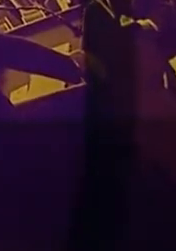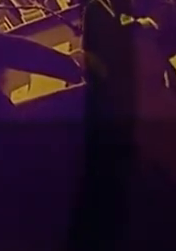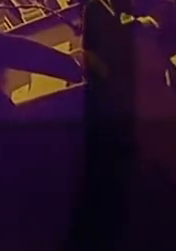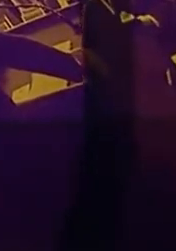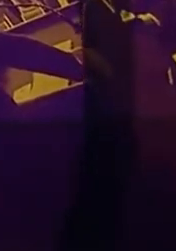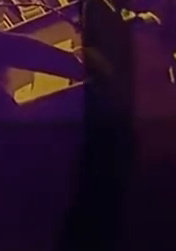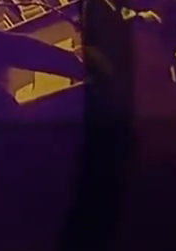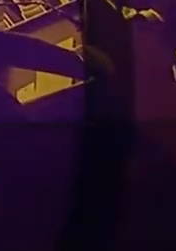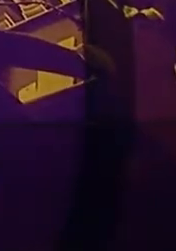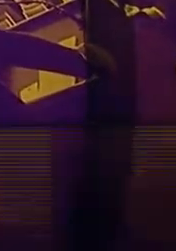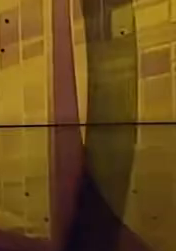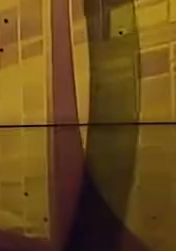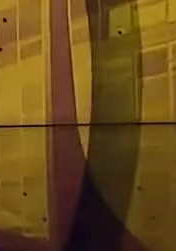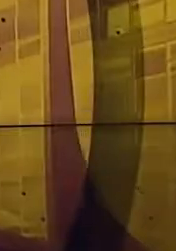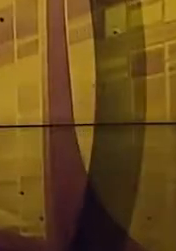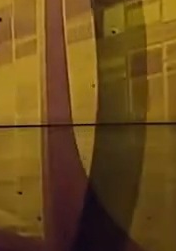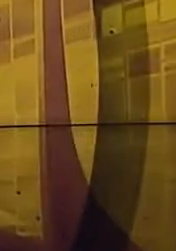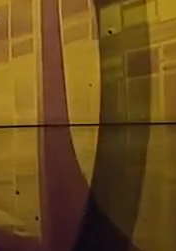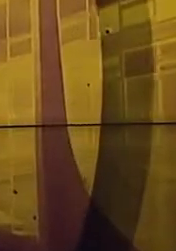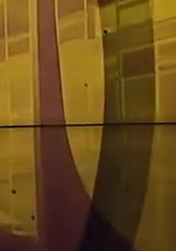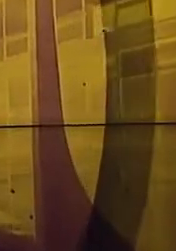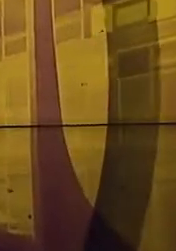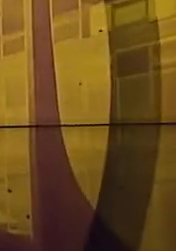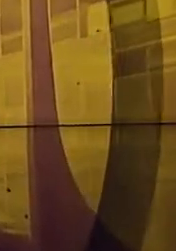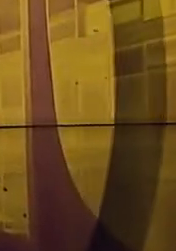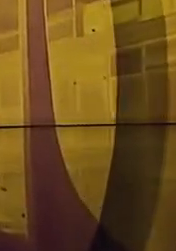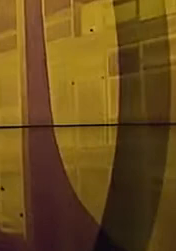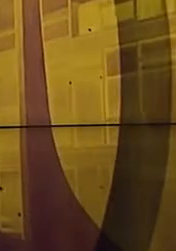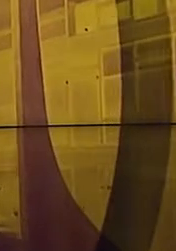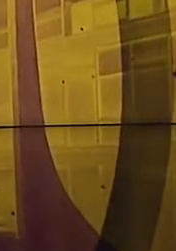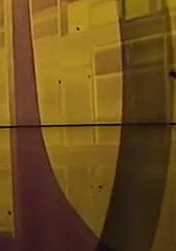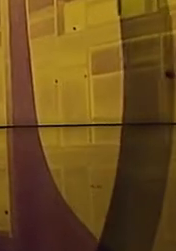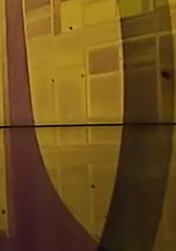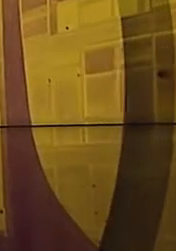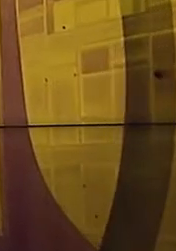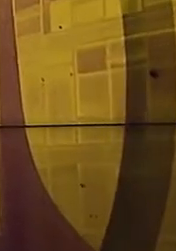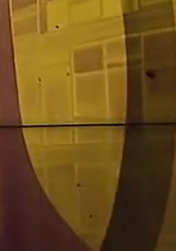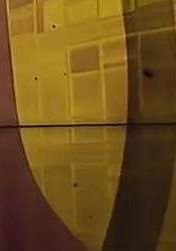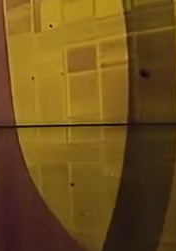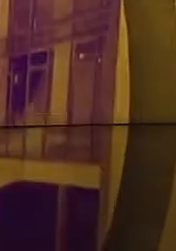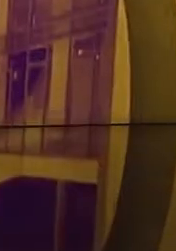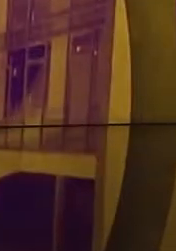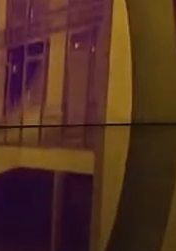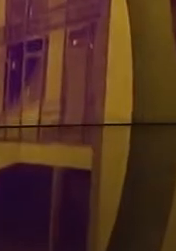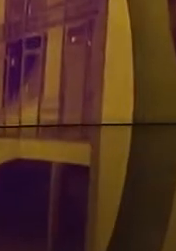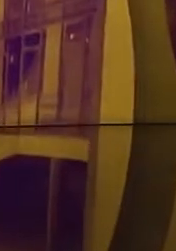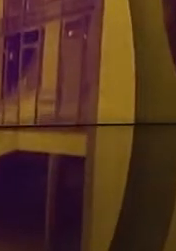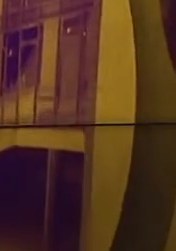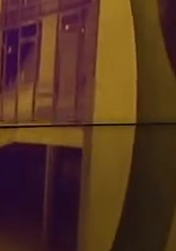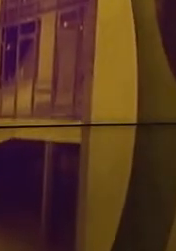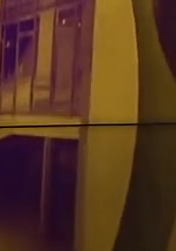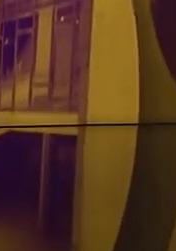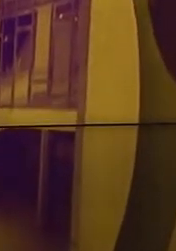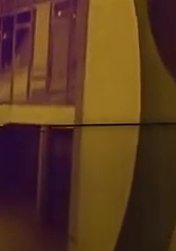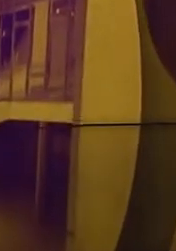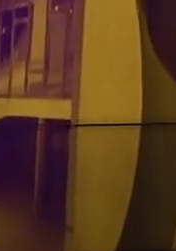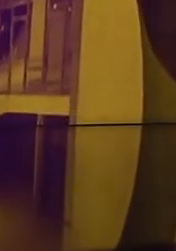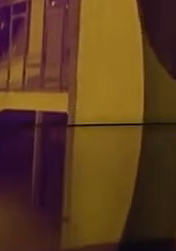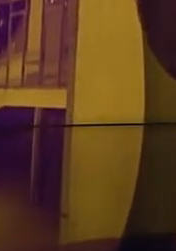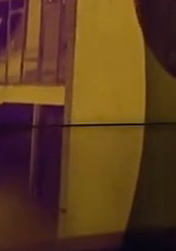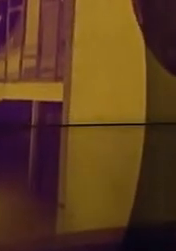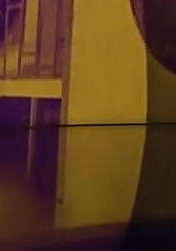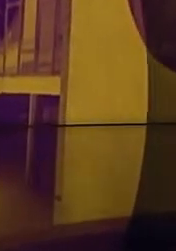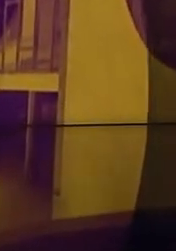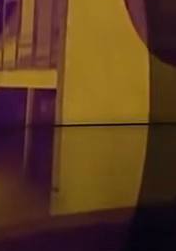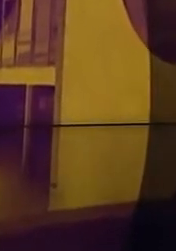do hospital público como um símbolo das realizações do seu governo. E ele segue agora para Goiânia, onde participa